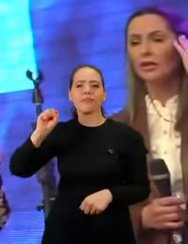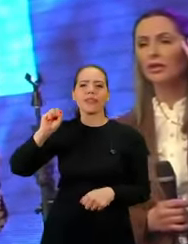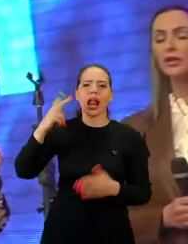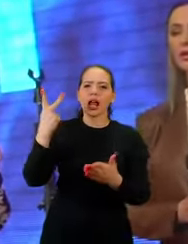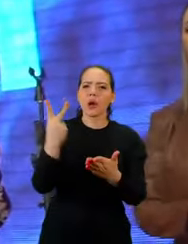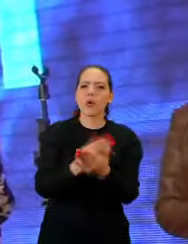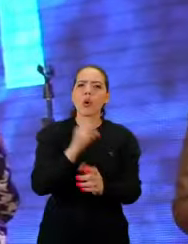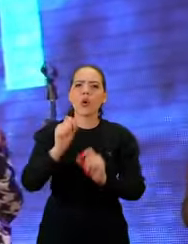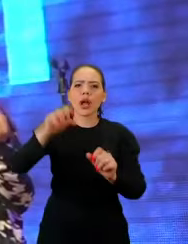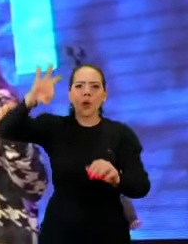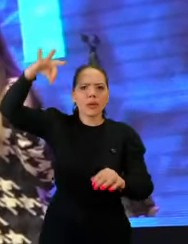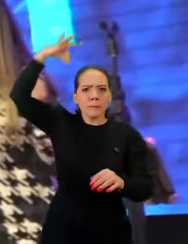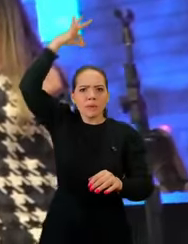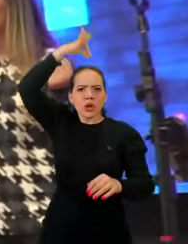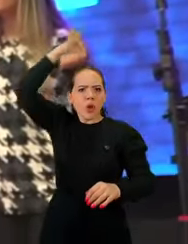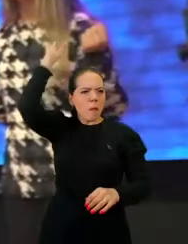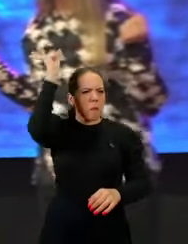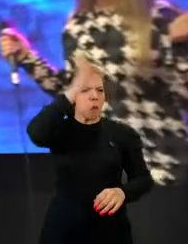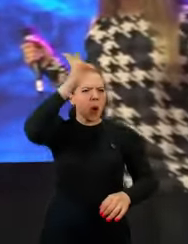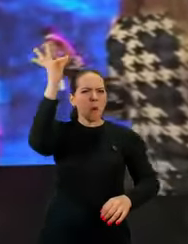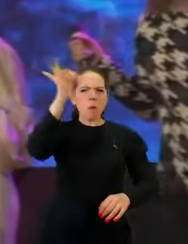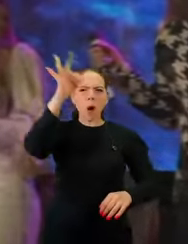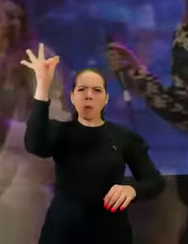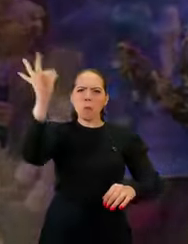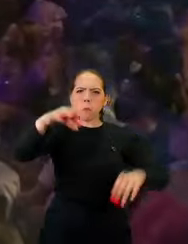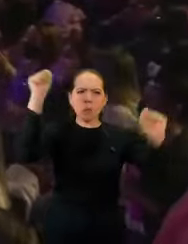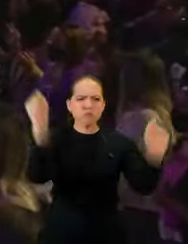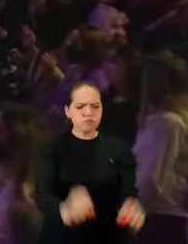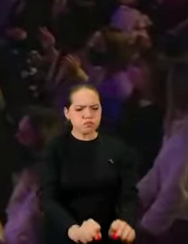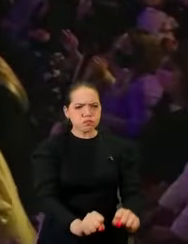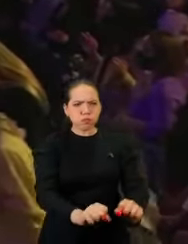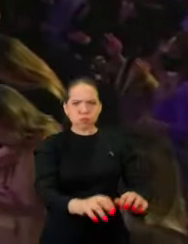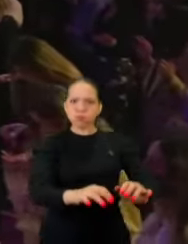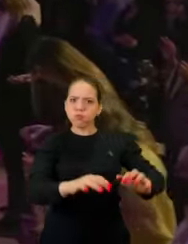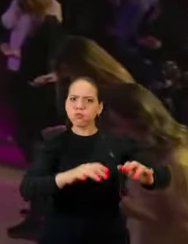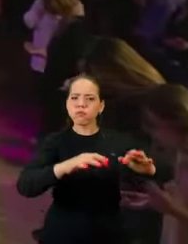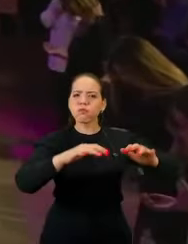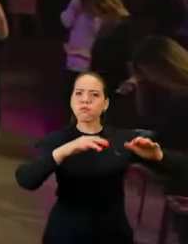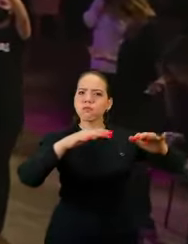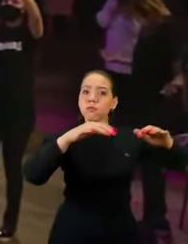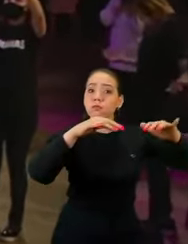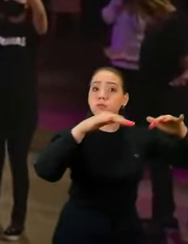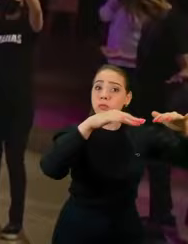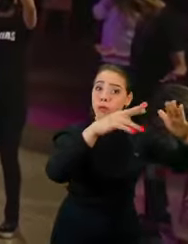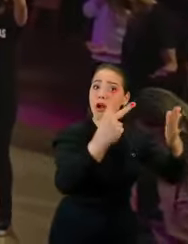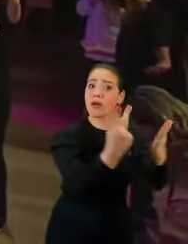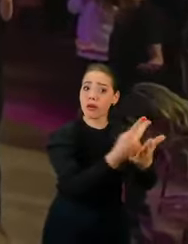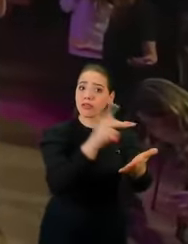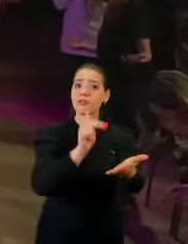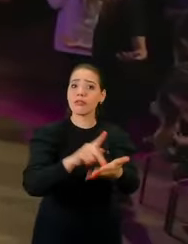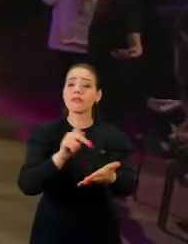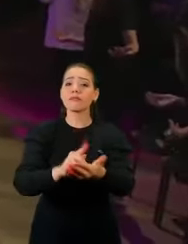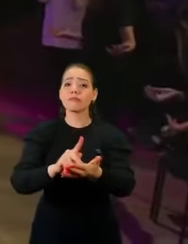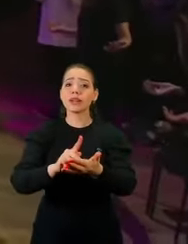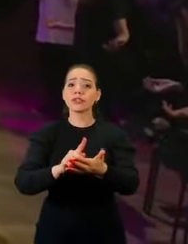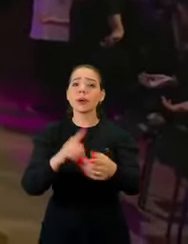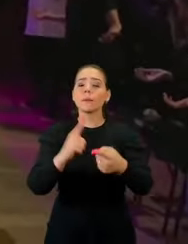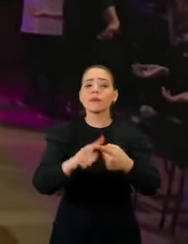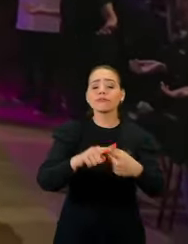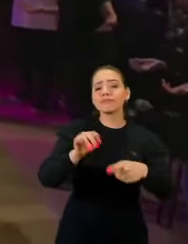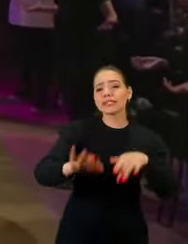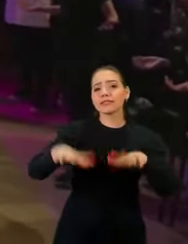Santo falando conosco: vocês falam que eu sou digno de tudo, que eu sou Senhor, Senhor, mas vocês não fazem o que eu